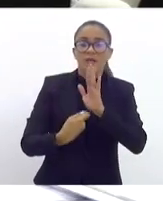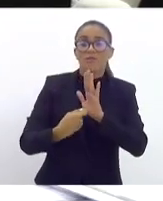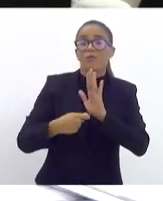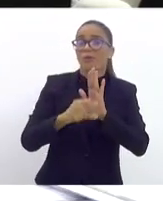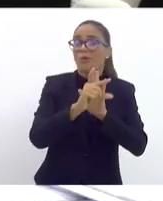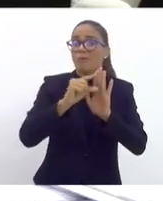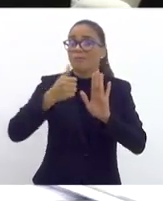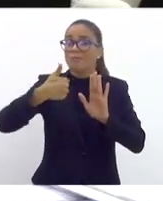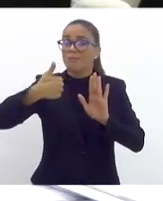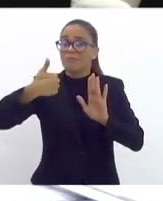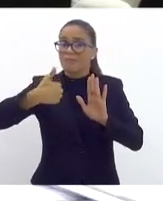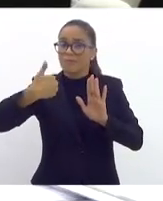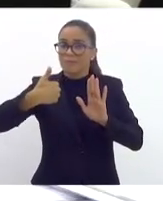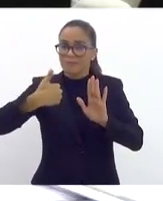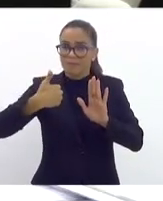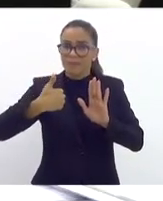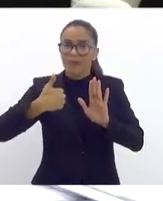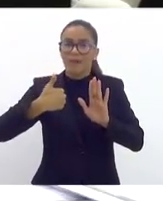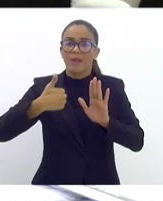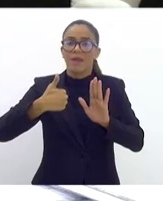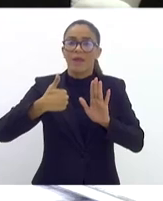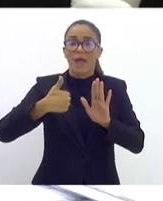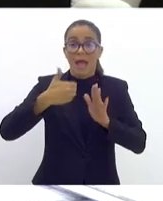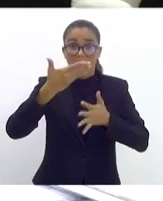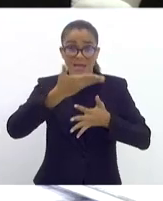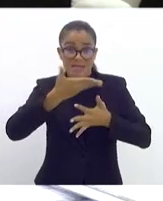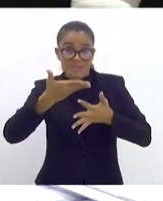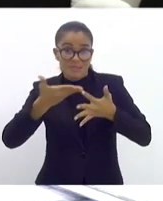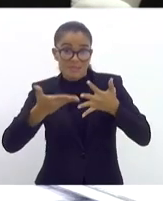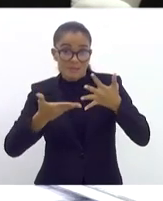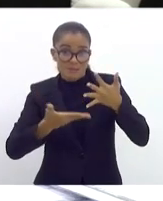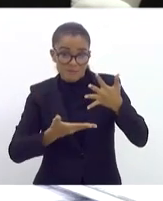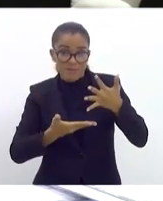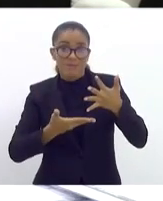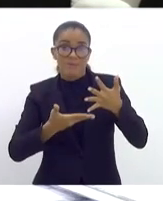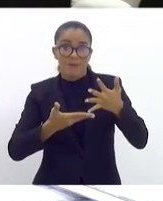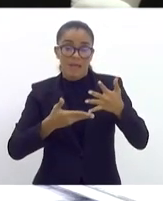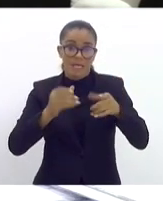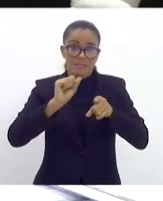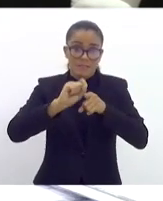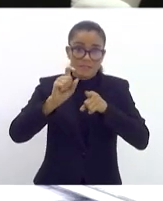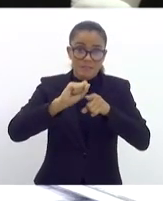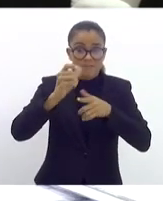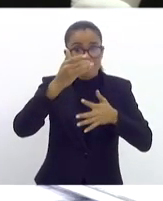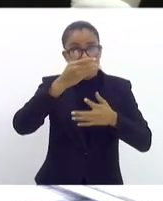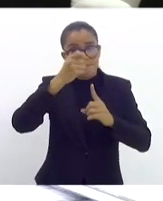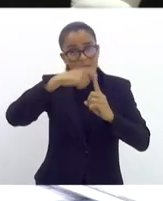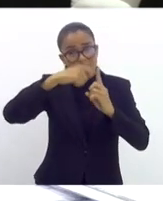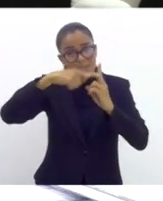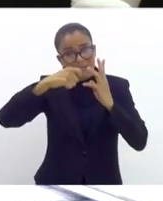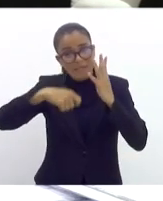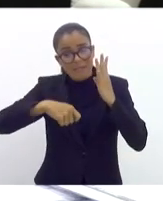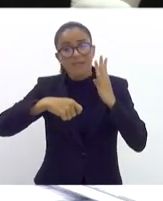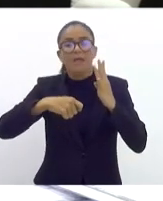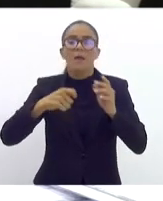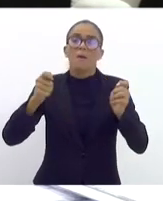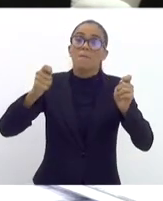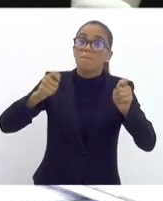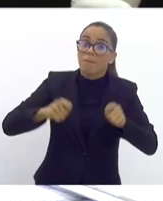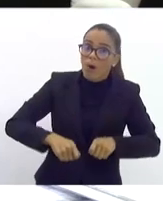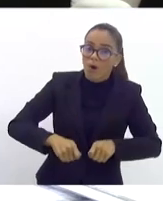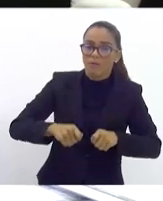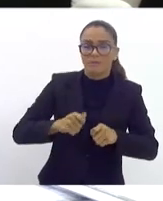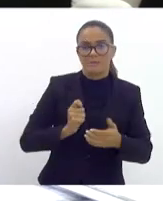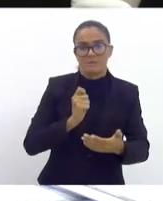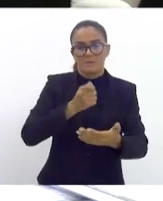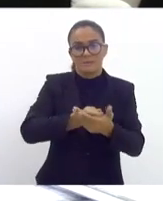primeiro além das parcelas mentais além das parcelas mensais poderá ser